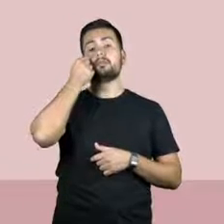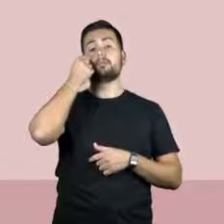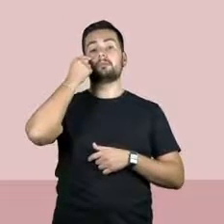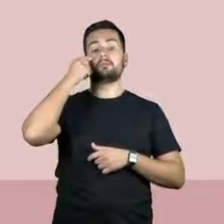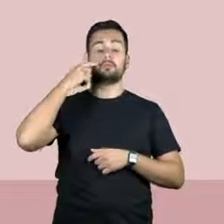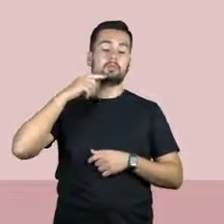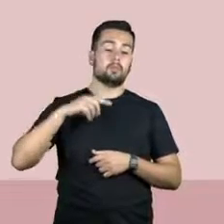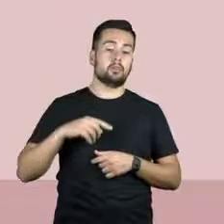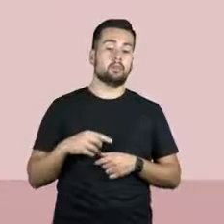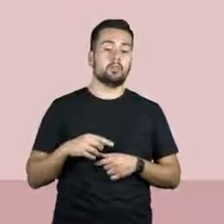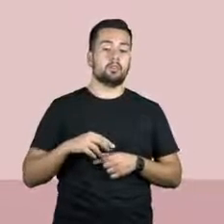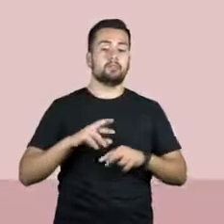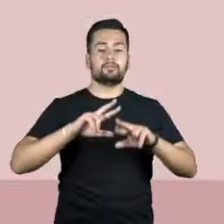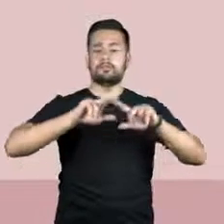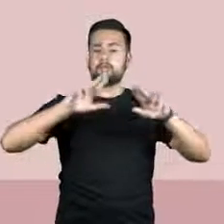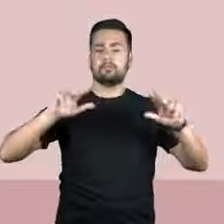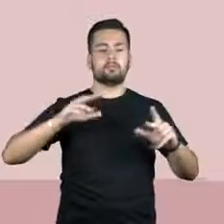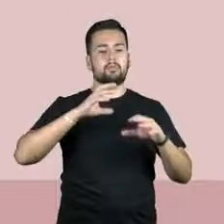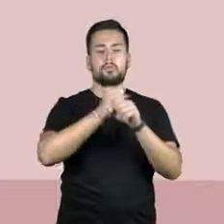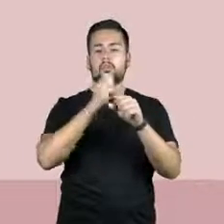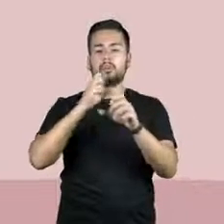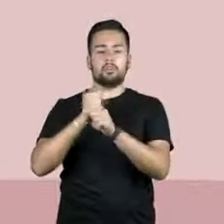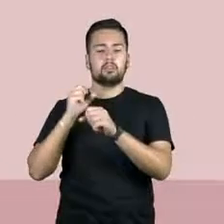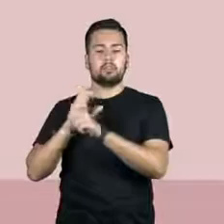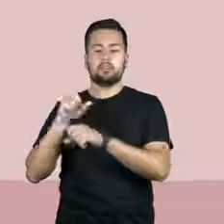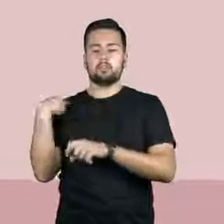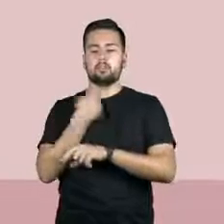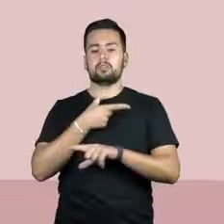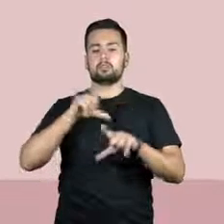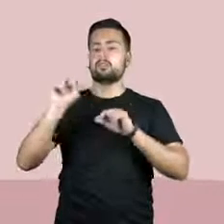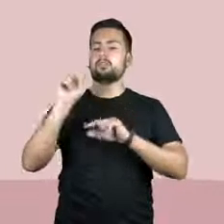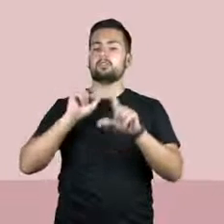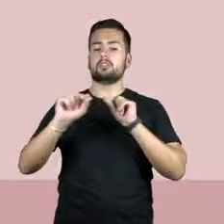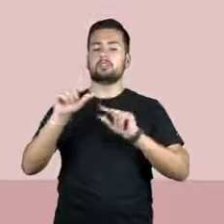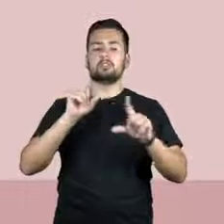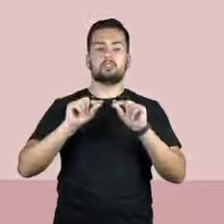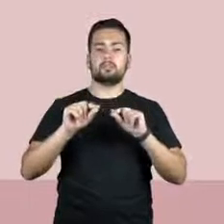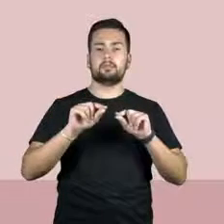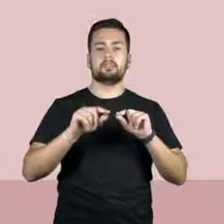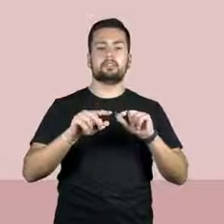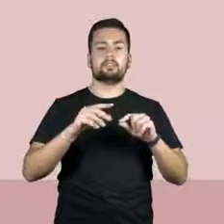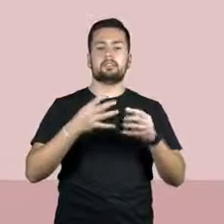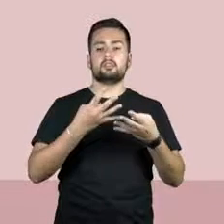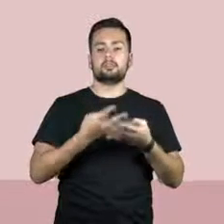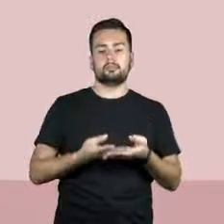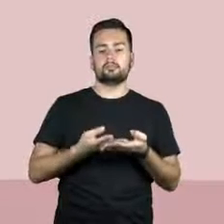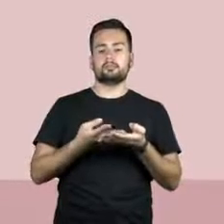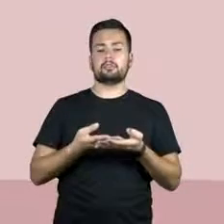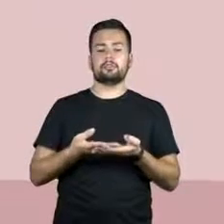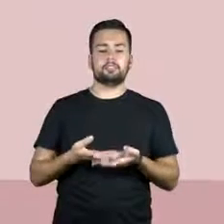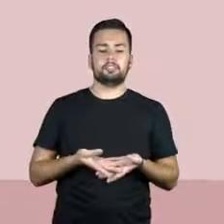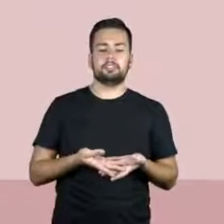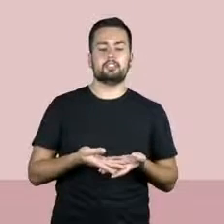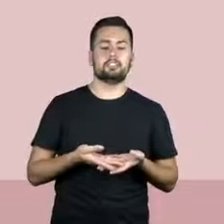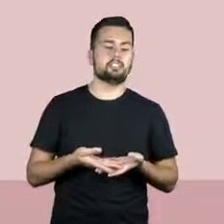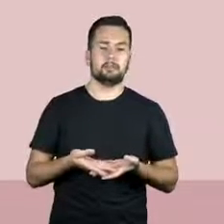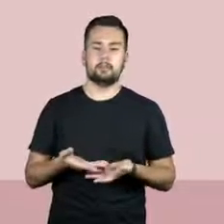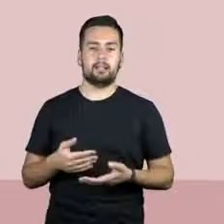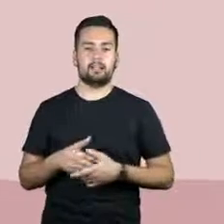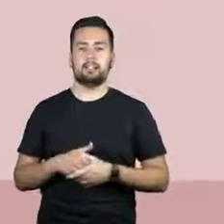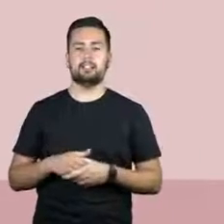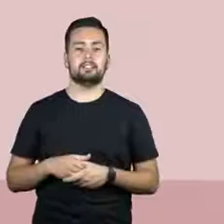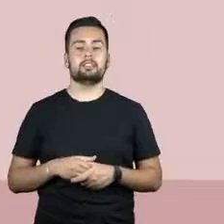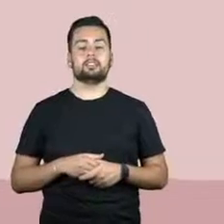diversos cálculos. Tá? Mesmo manualmente, a gente elege ali uma grelha de situações, de pontos de centro de circunferências, onde a gente tem que